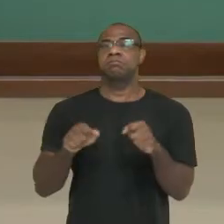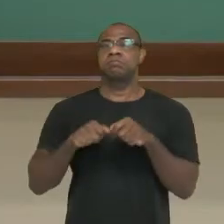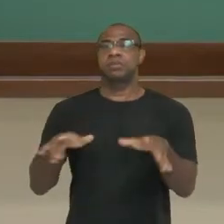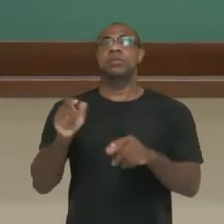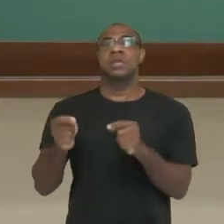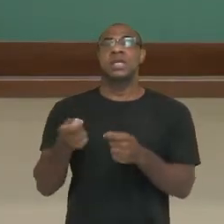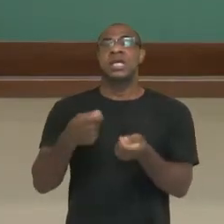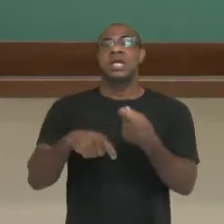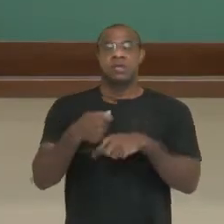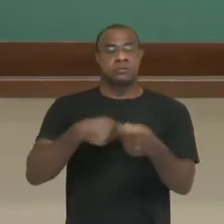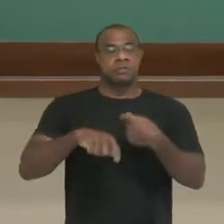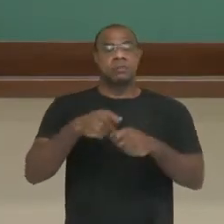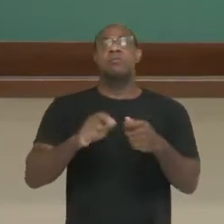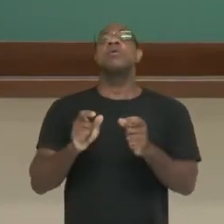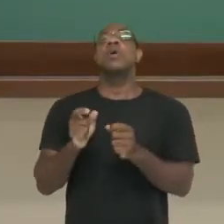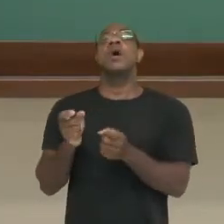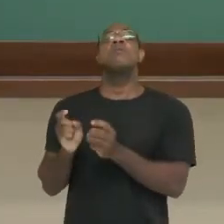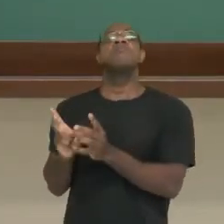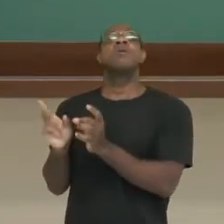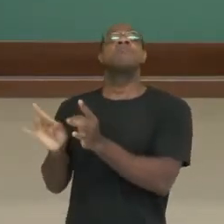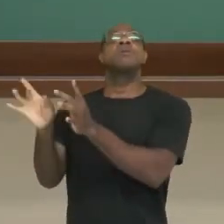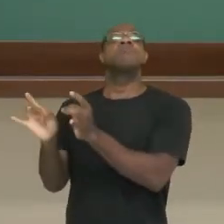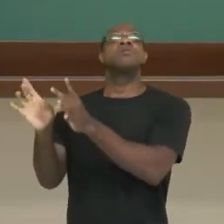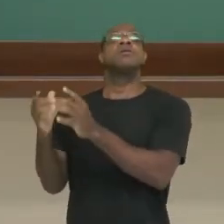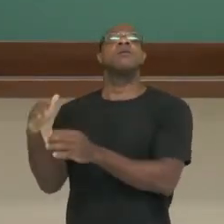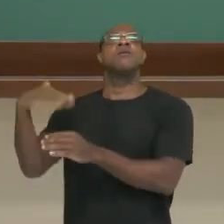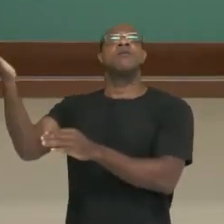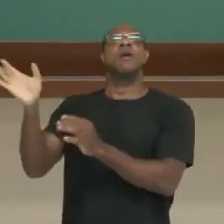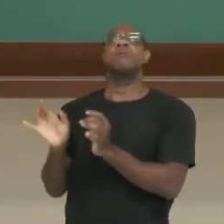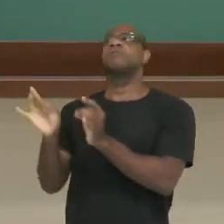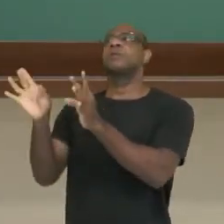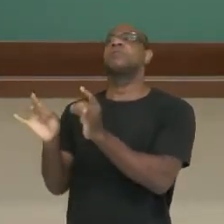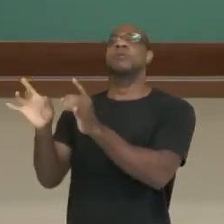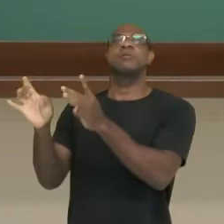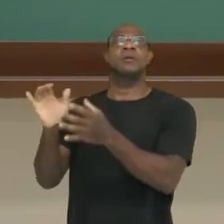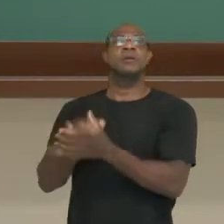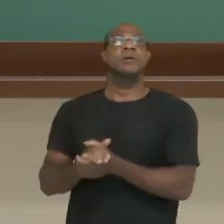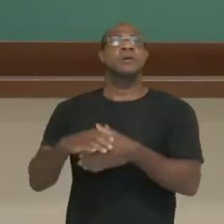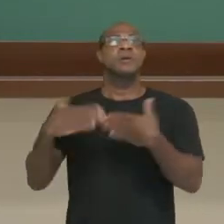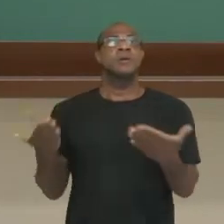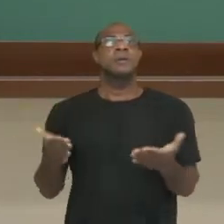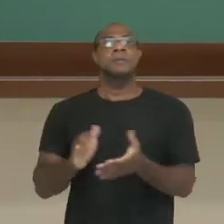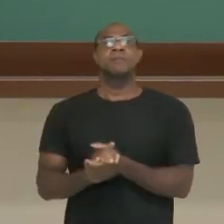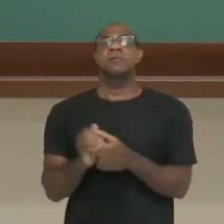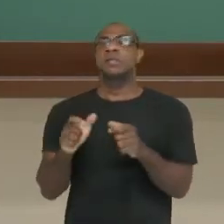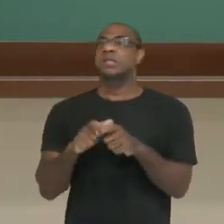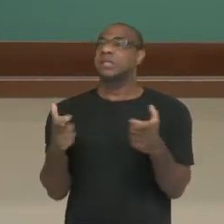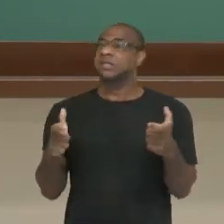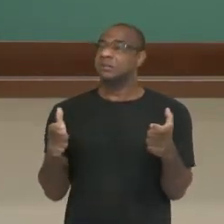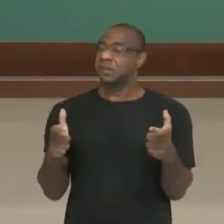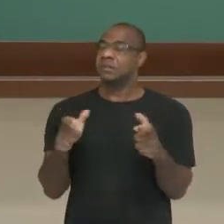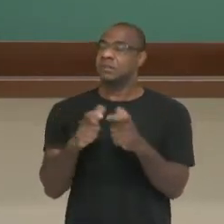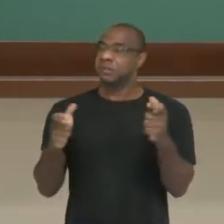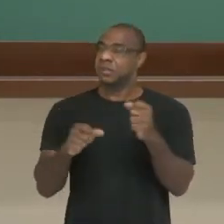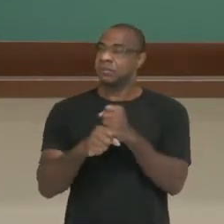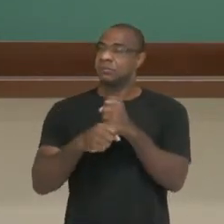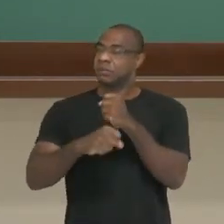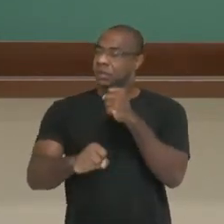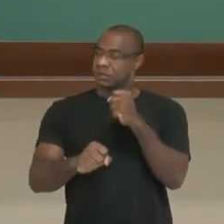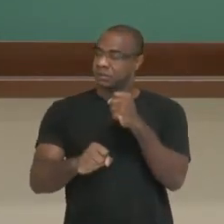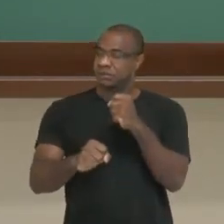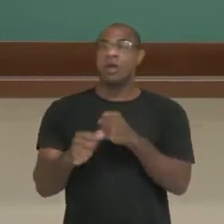comércio exterior. Portanto, vamos lá de novo. crescimento grande da economia, cerca